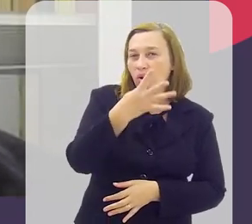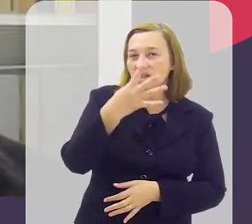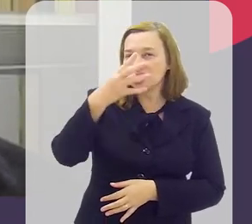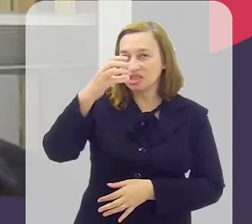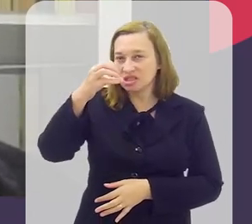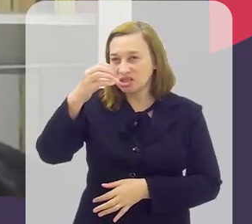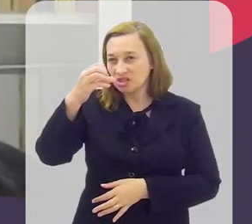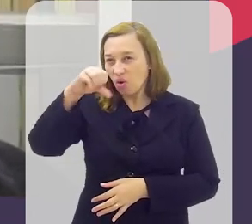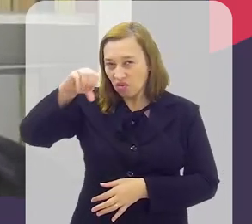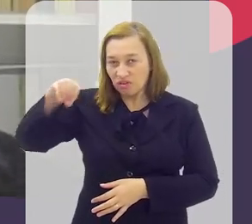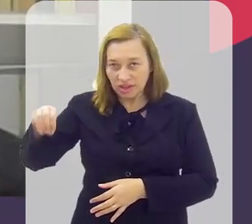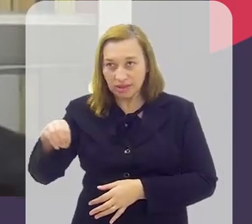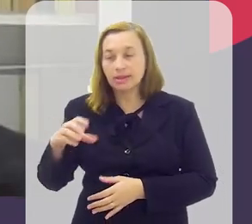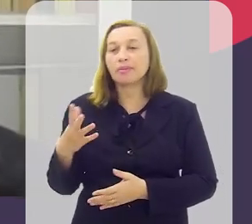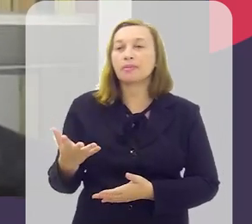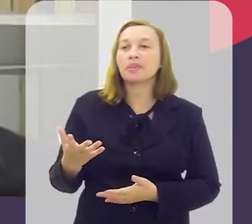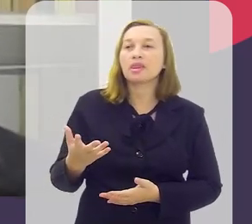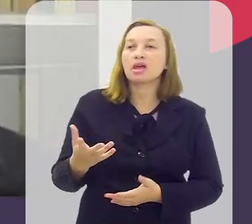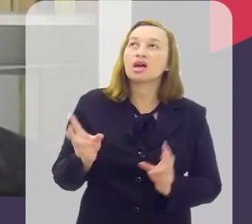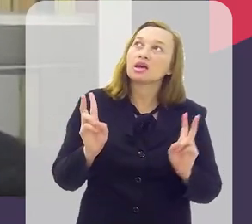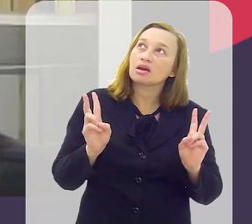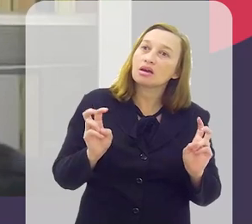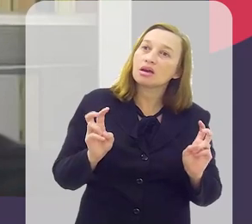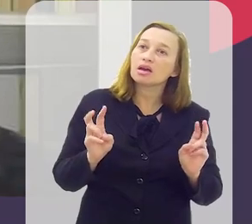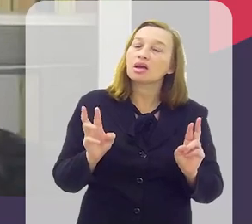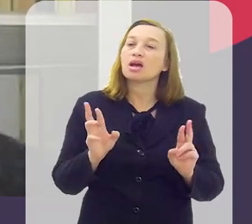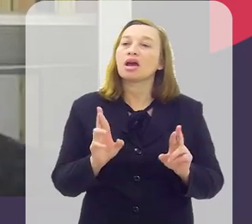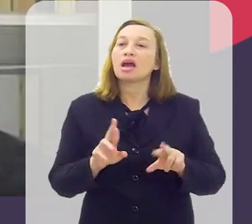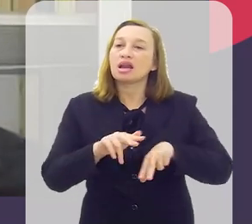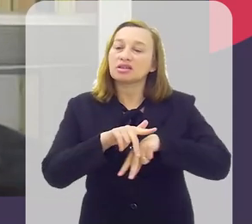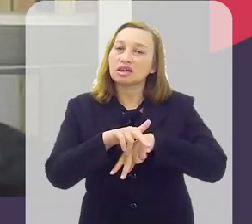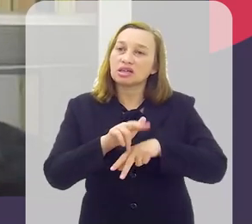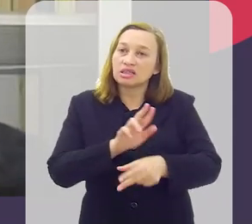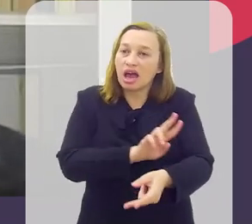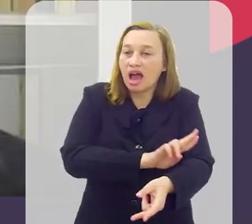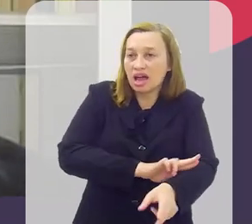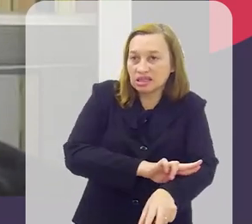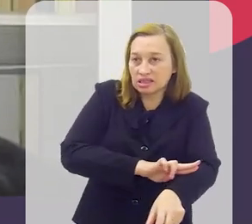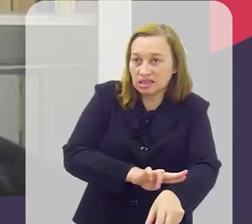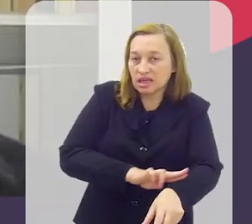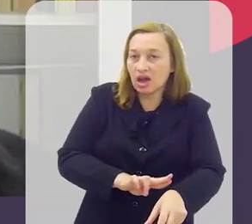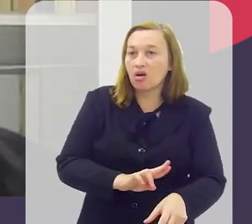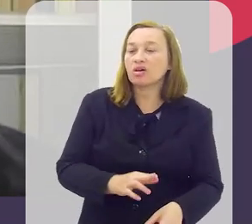490, né? E sobre questão racial, né?